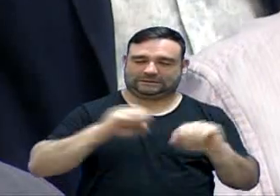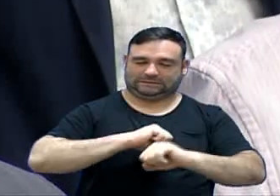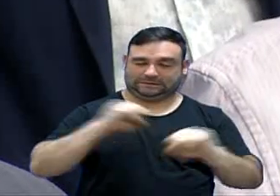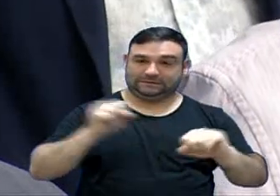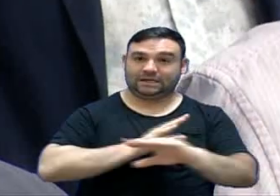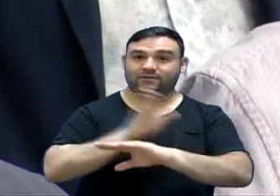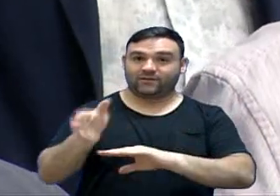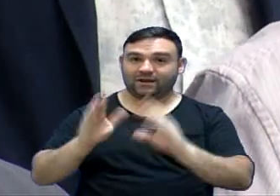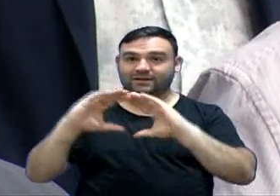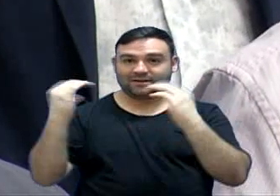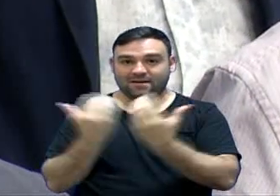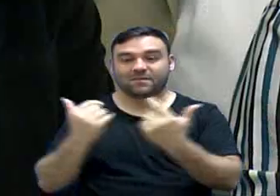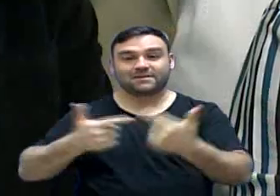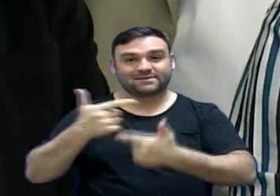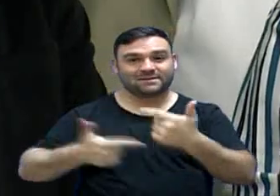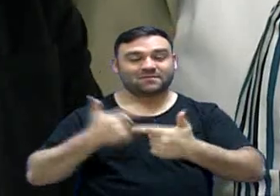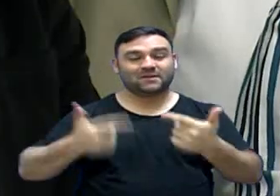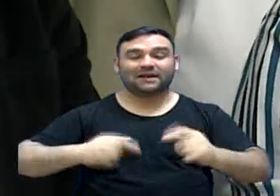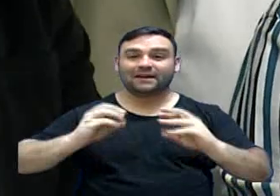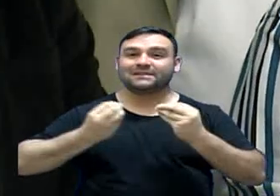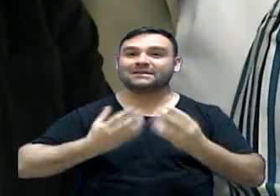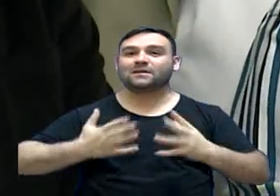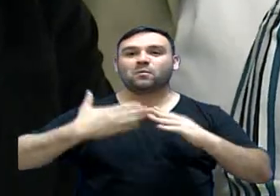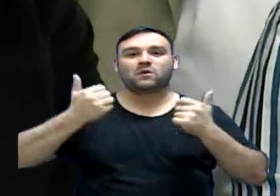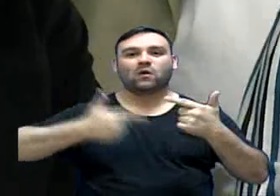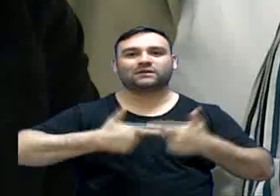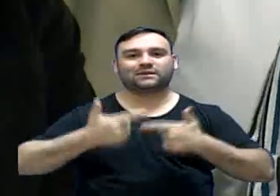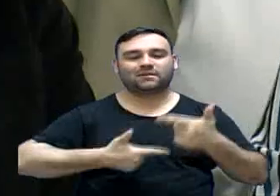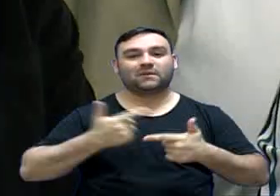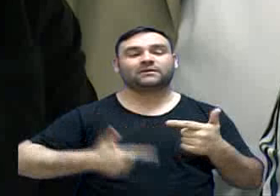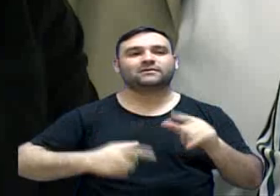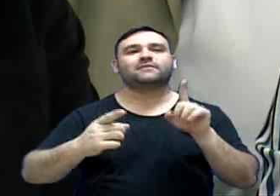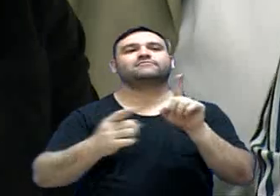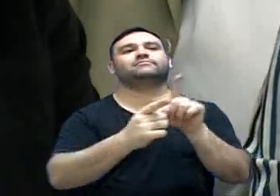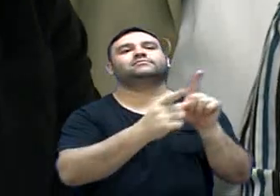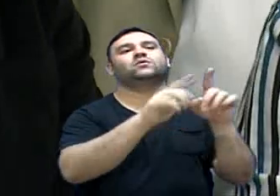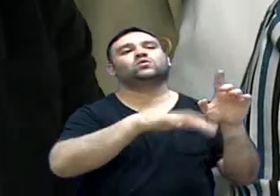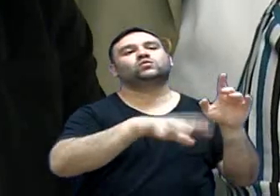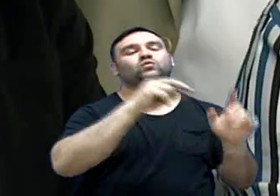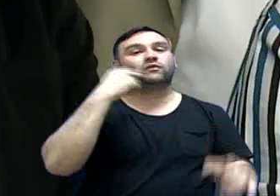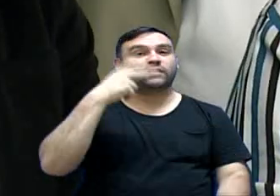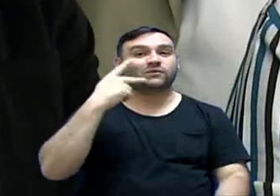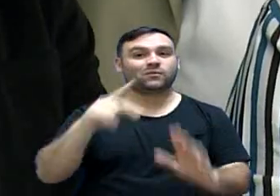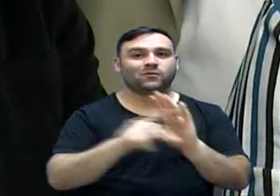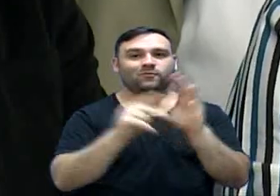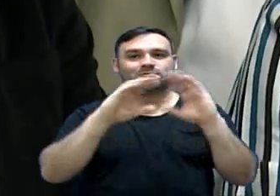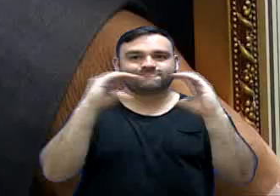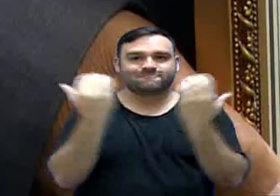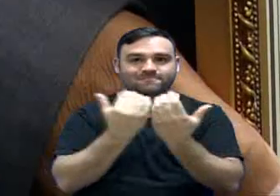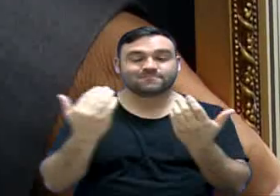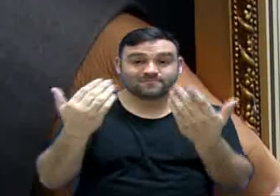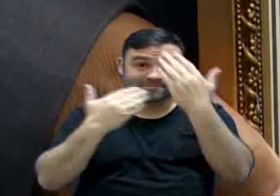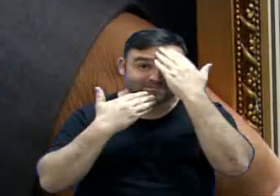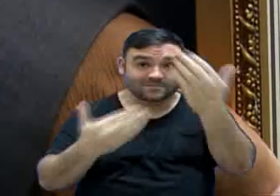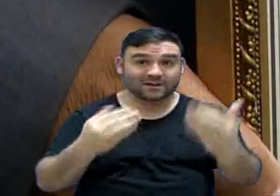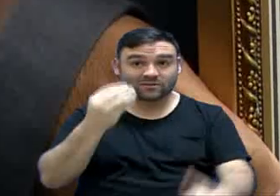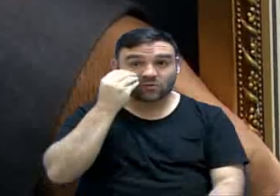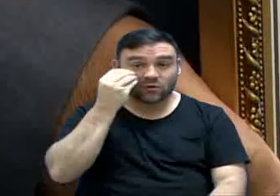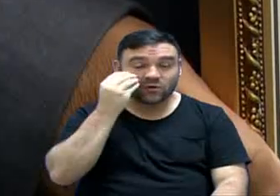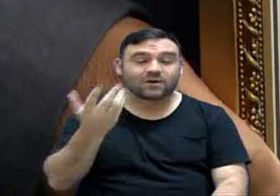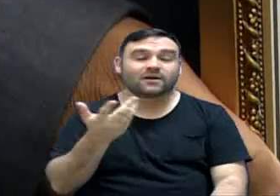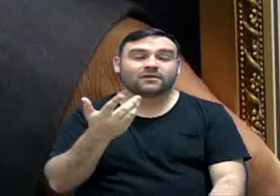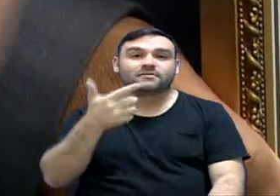nessa casa e fazer o nosso melhor trabalho da maneira possível, atendendo os vereadores e vereadoras dessa casa. Obrigado pela chance